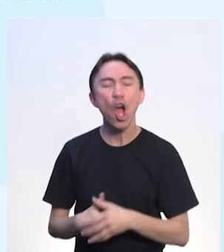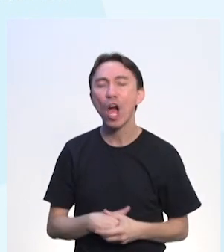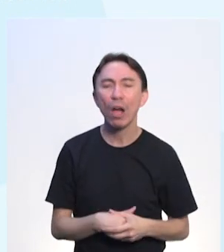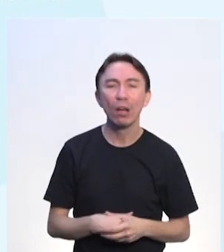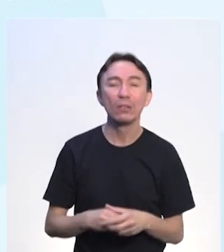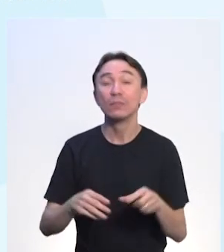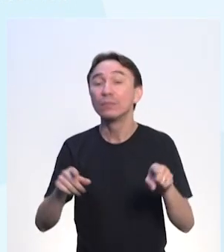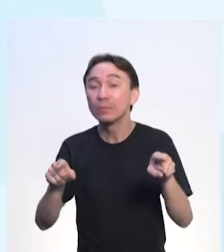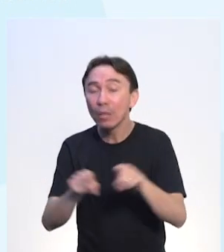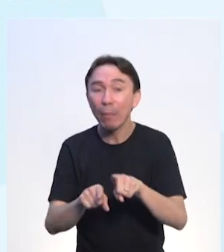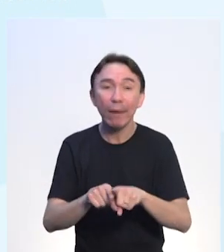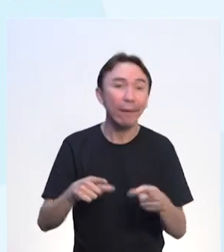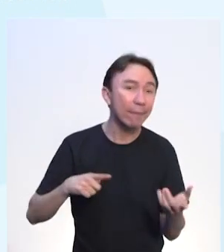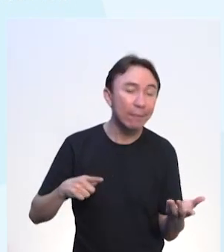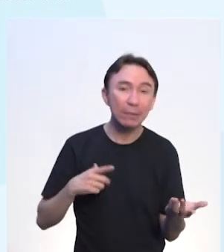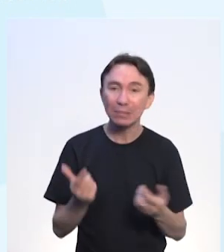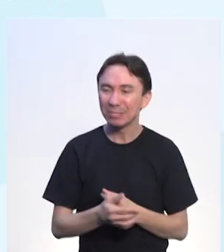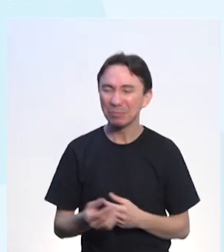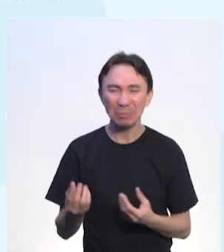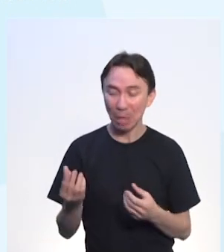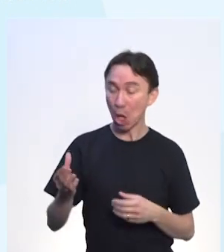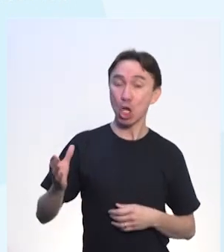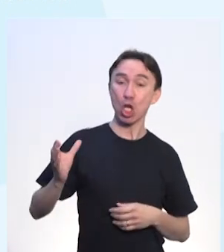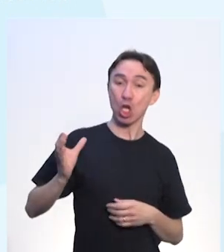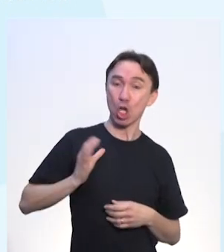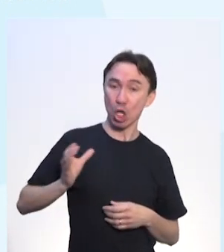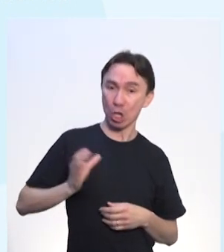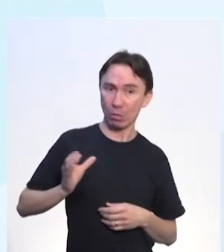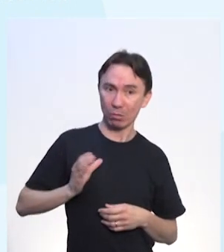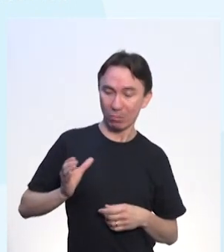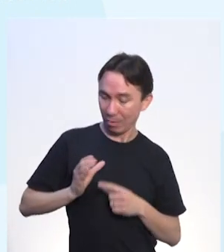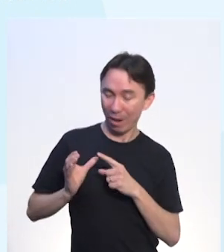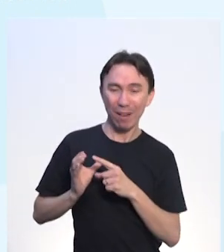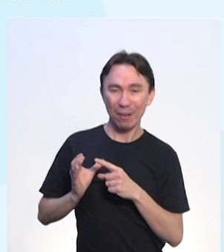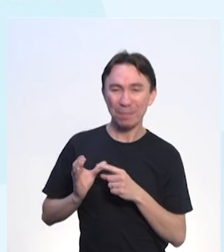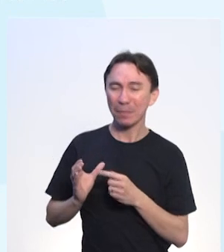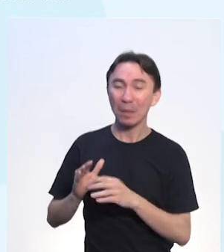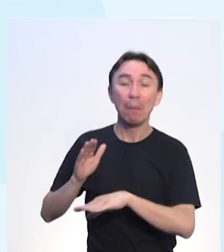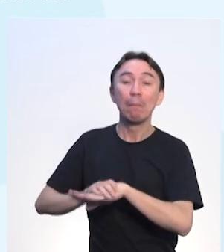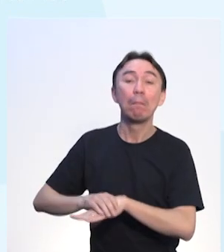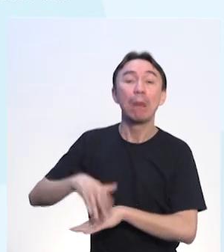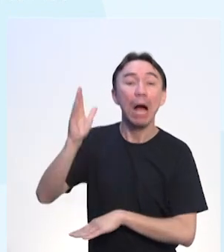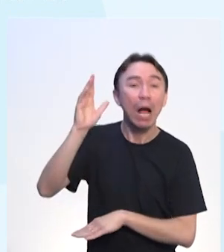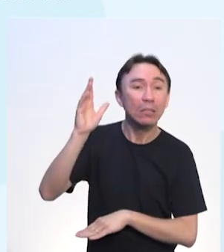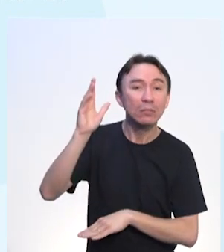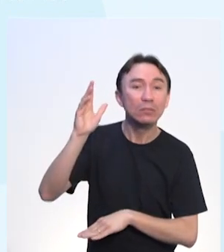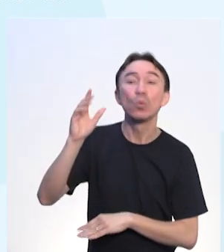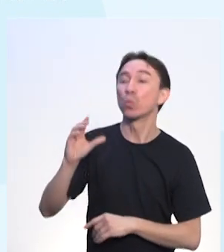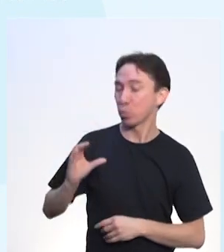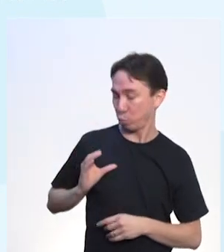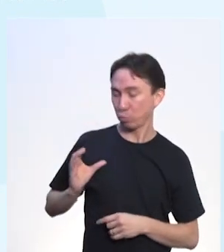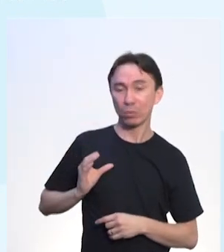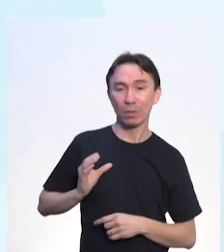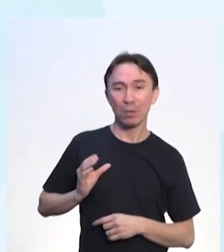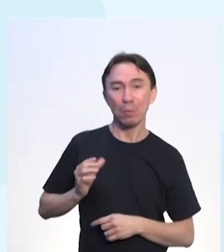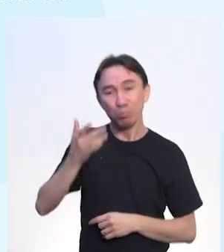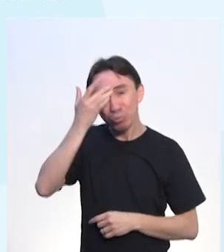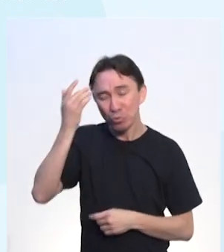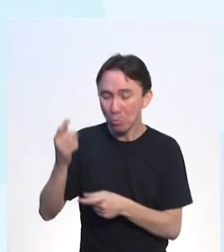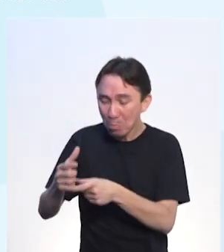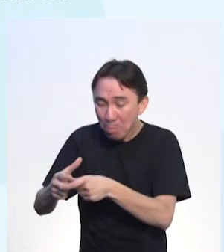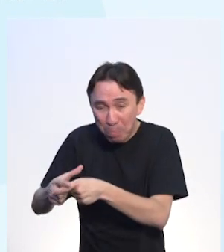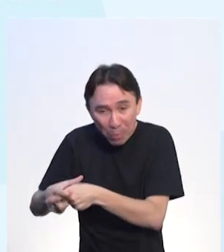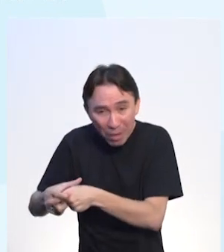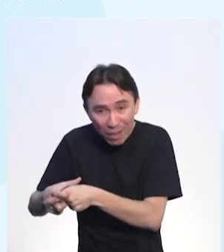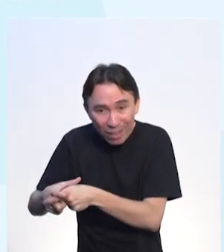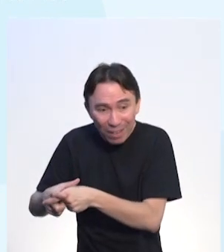que parte da riqueza ficou por muito tempo e ainda, em parte, fica na mão de poucos, ao invés de ter uma distribuição mais